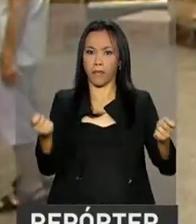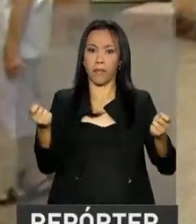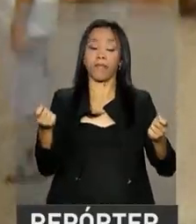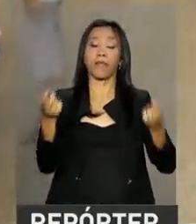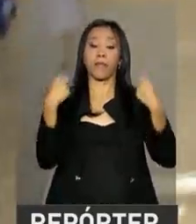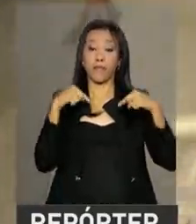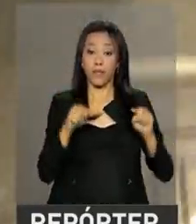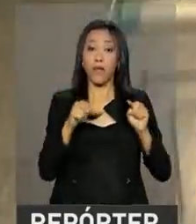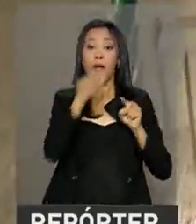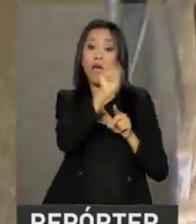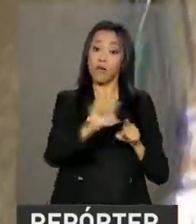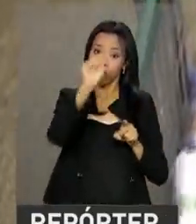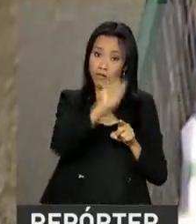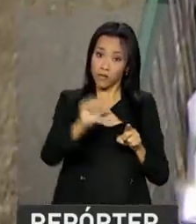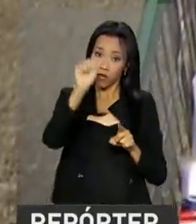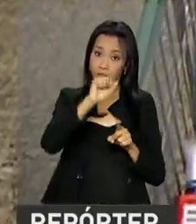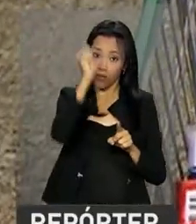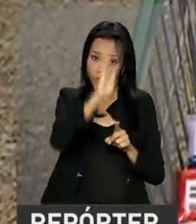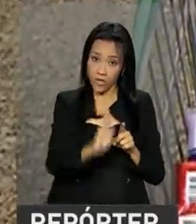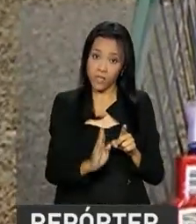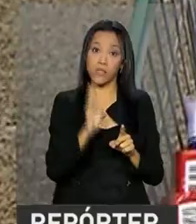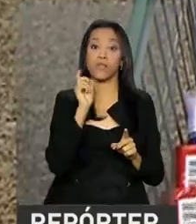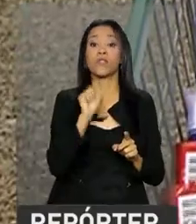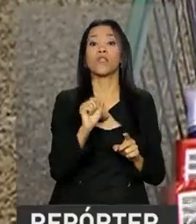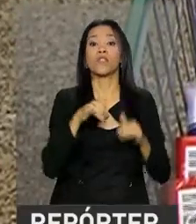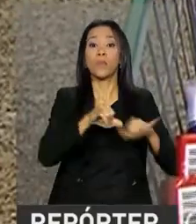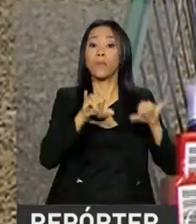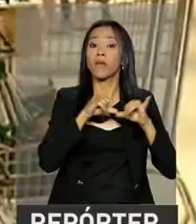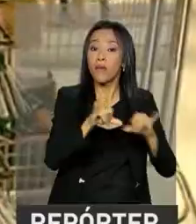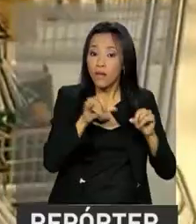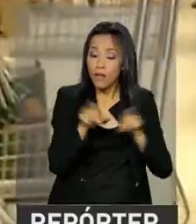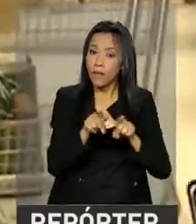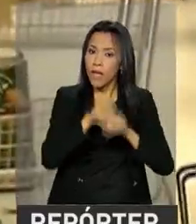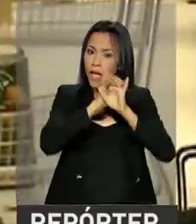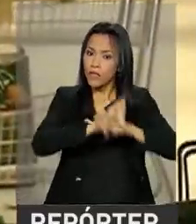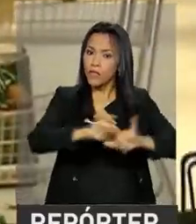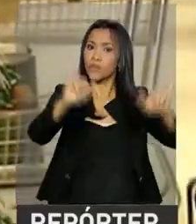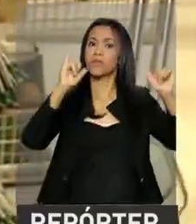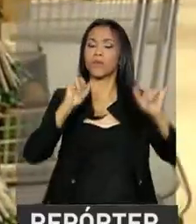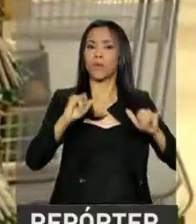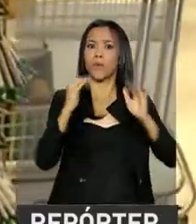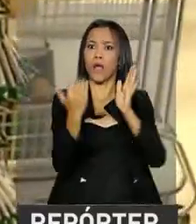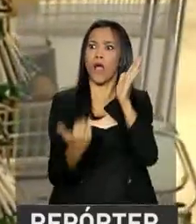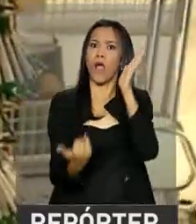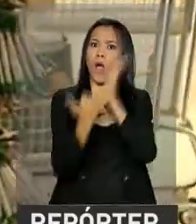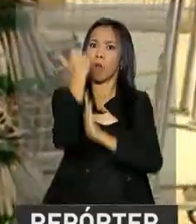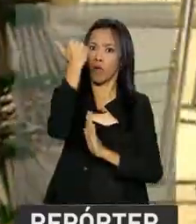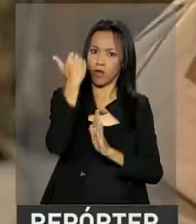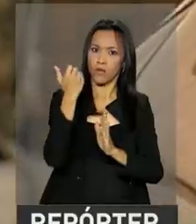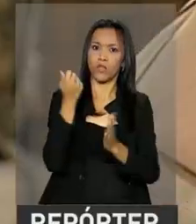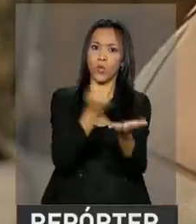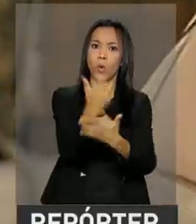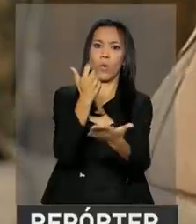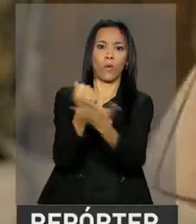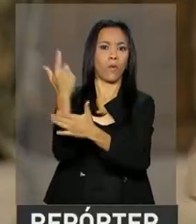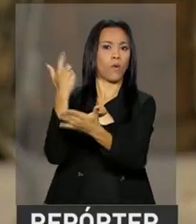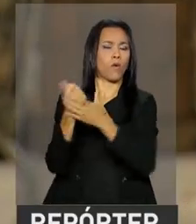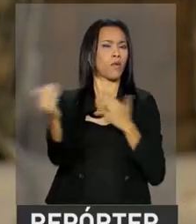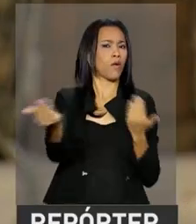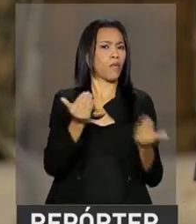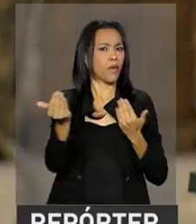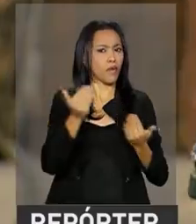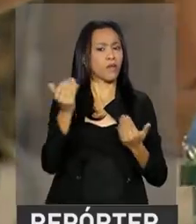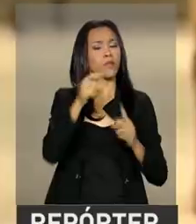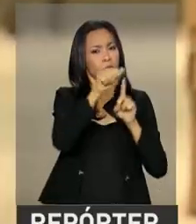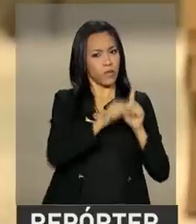Associação Brasileira de Supermercados também registrou elevação no consumo em março, quando comparado